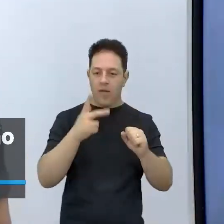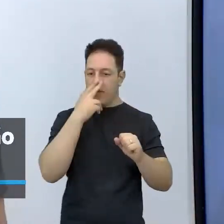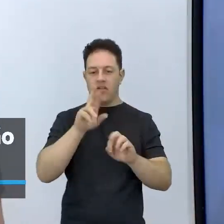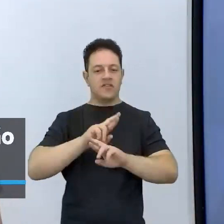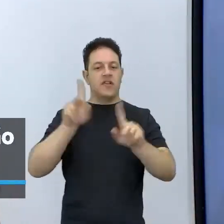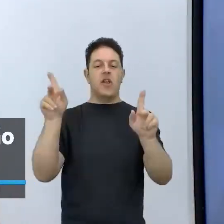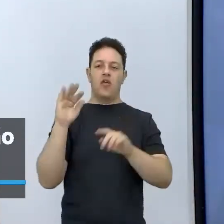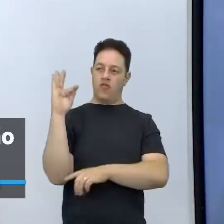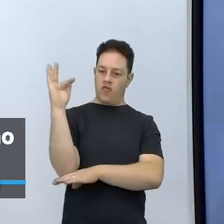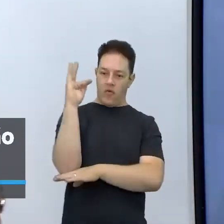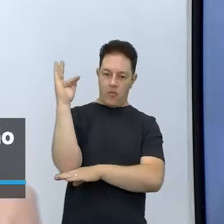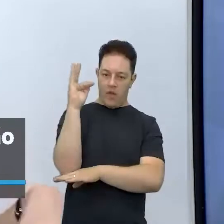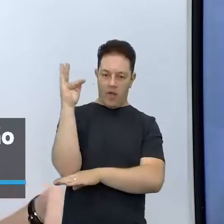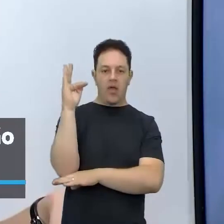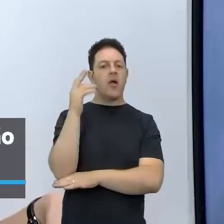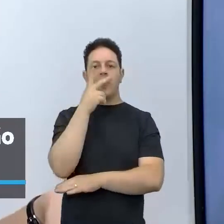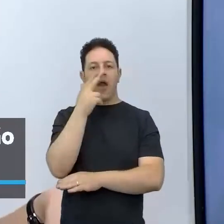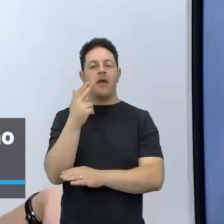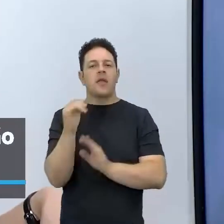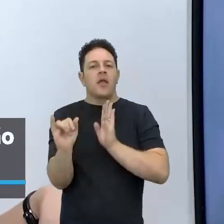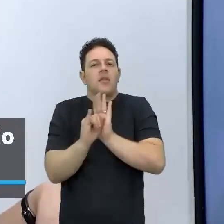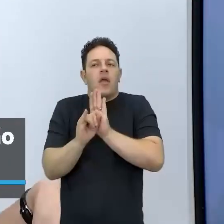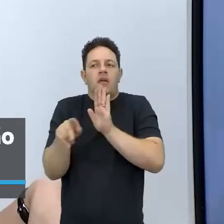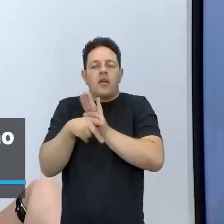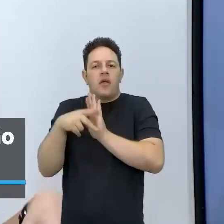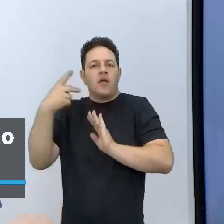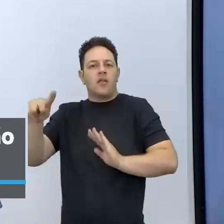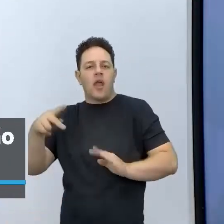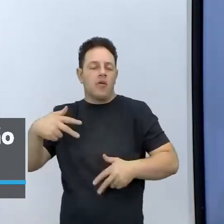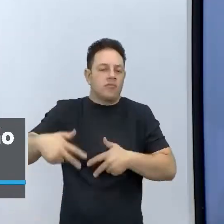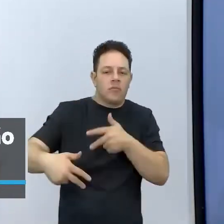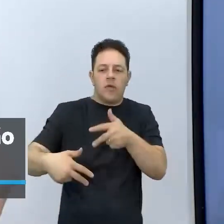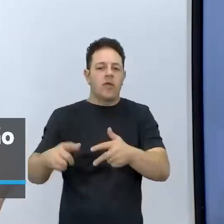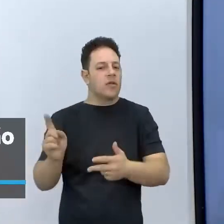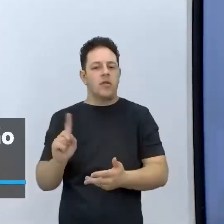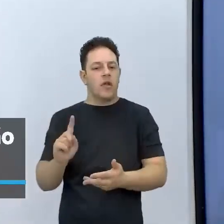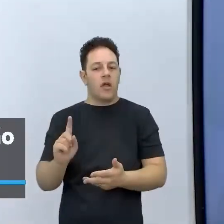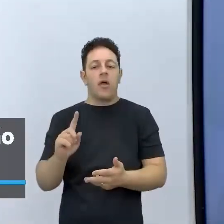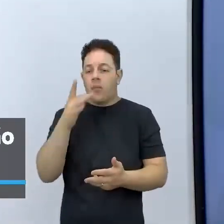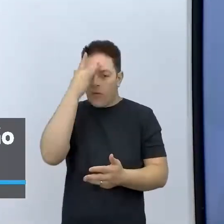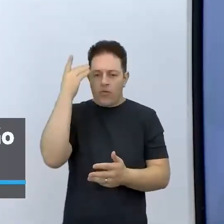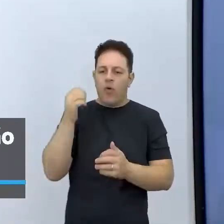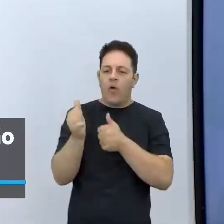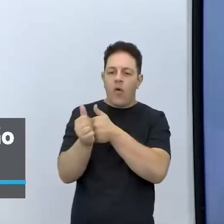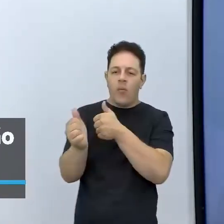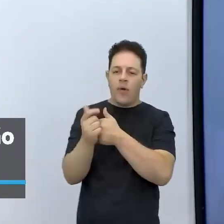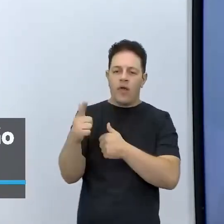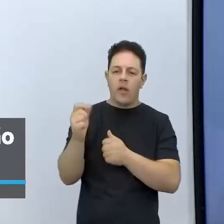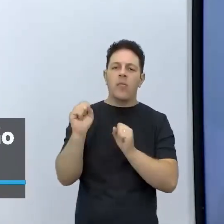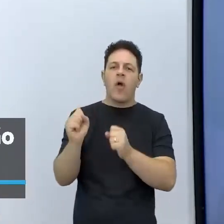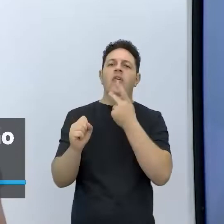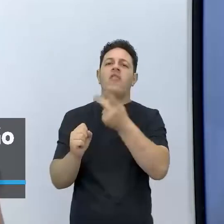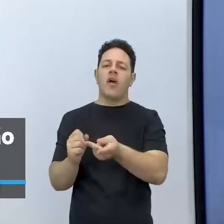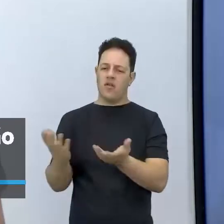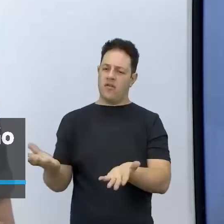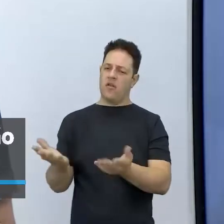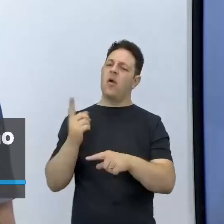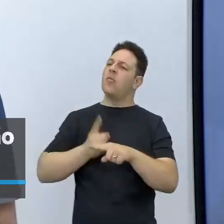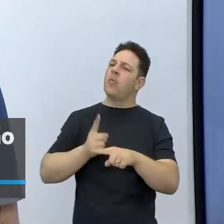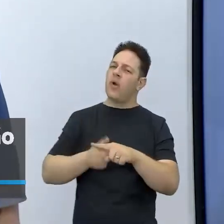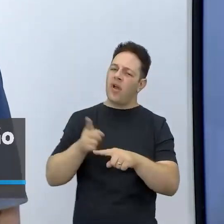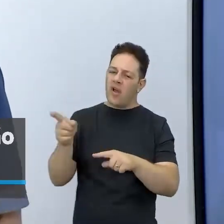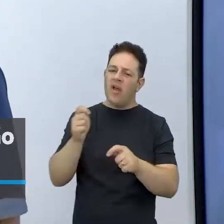totalmente formal, tiraria a identidade do Mano Brown, né? E quem o acompanha poderia dizer, mas por que ele está dando